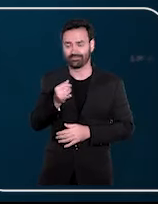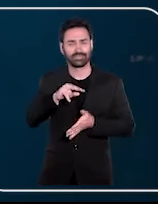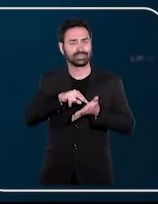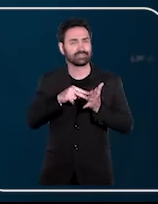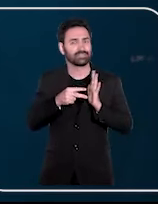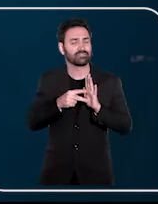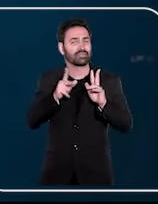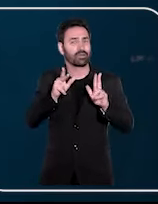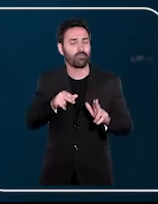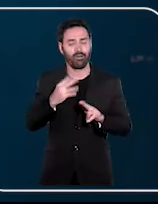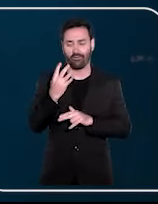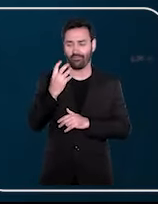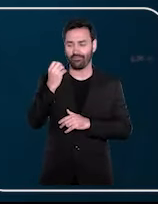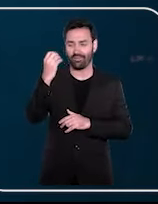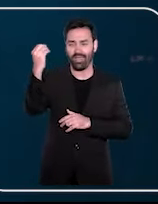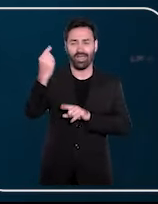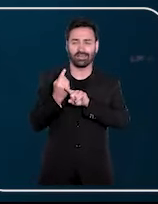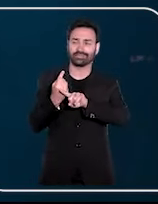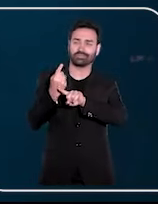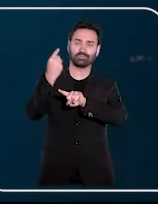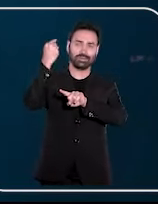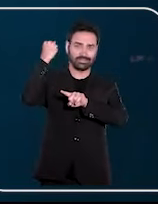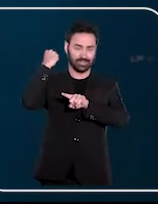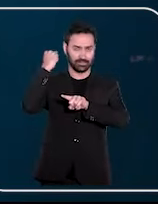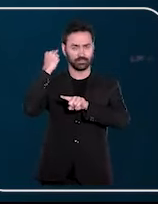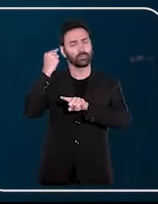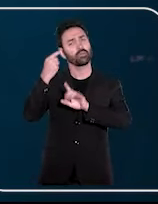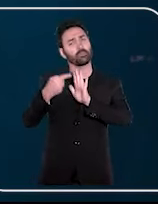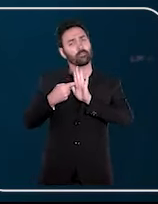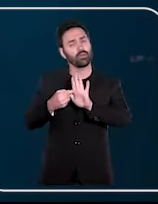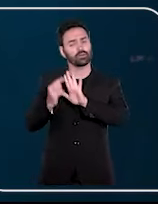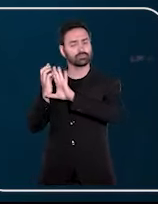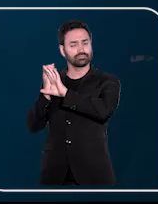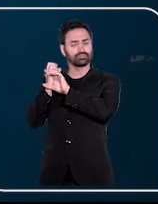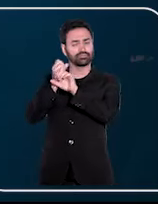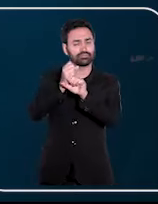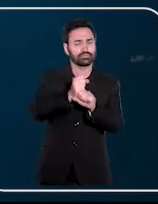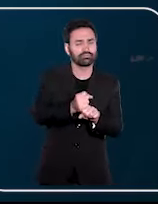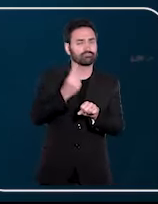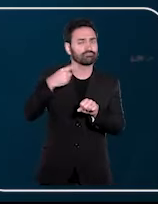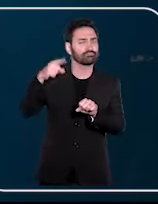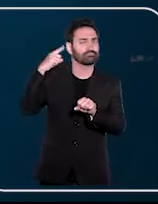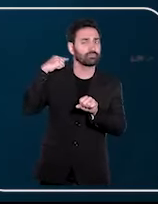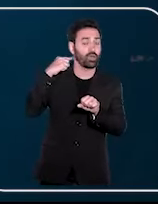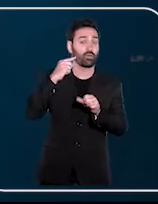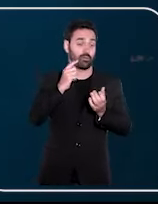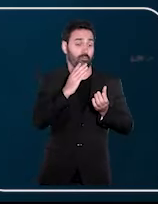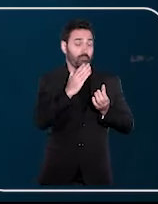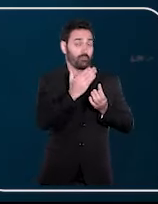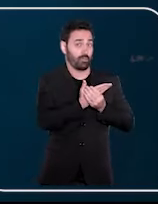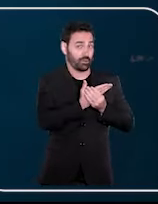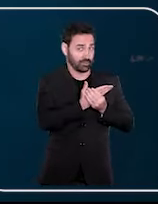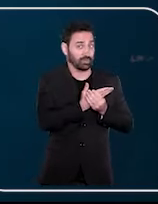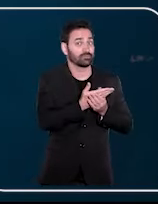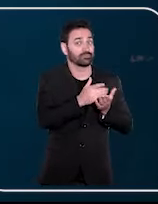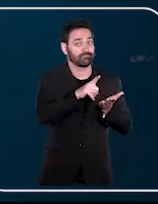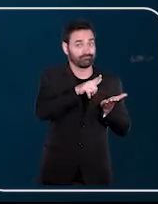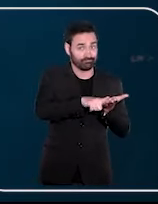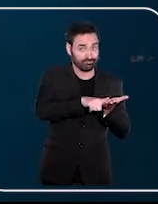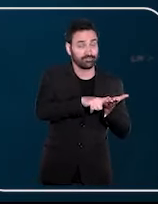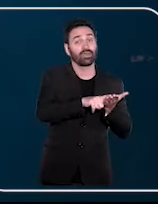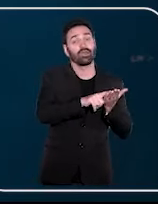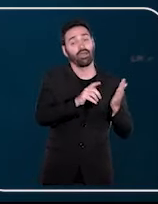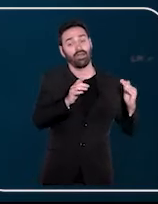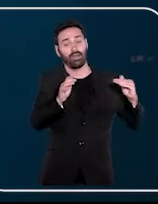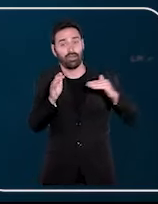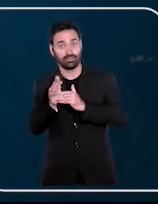verdadeira viagem no túnel do tempo com a trajetória do STJ desde os tempos do processo em papel